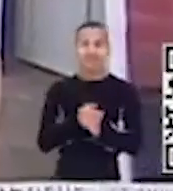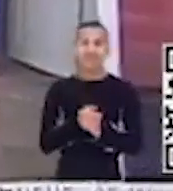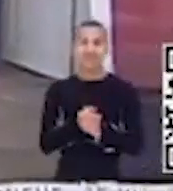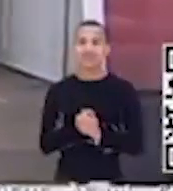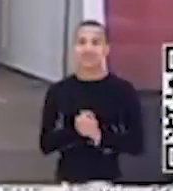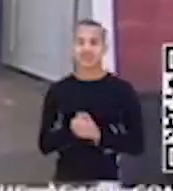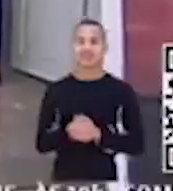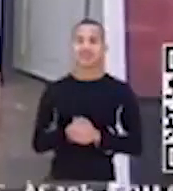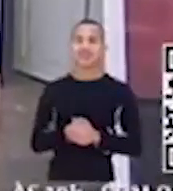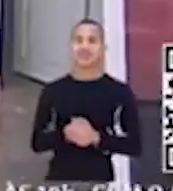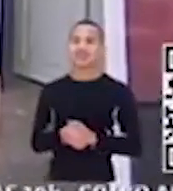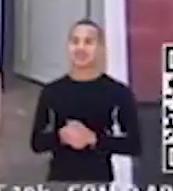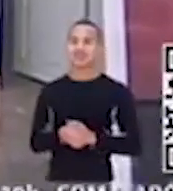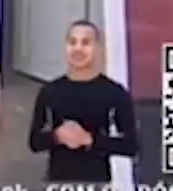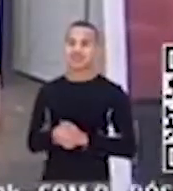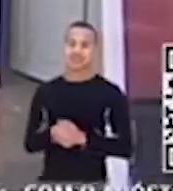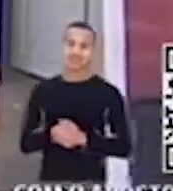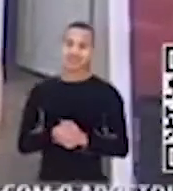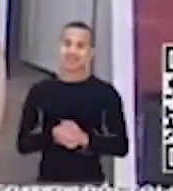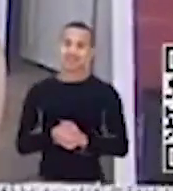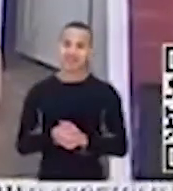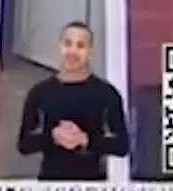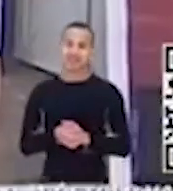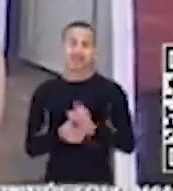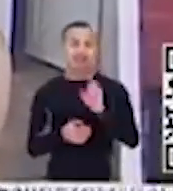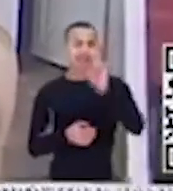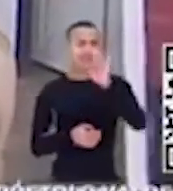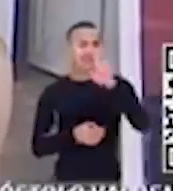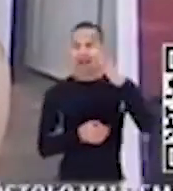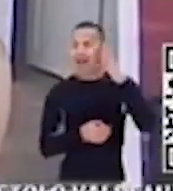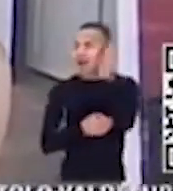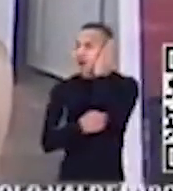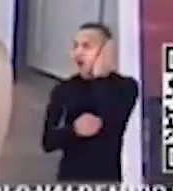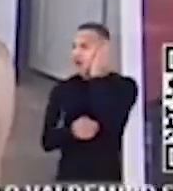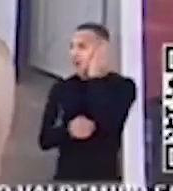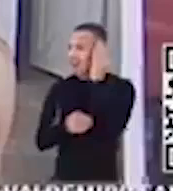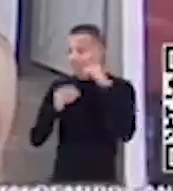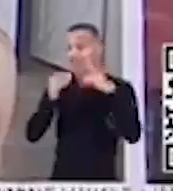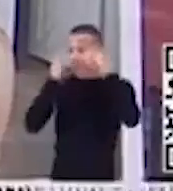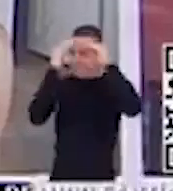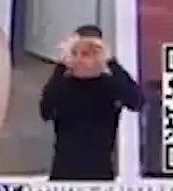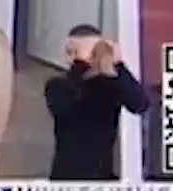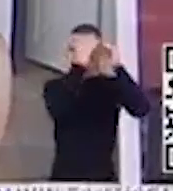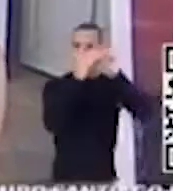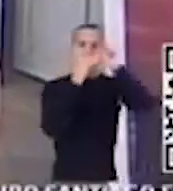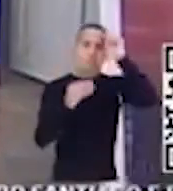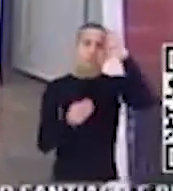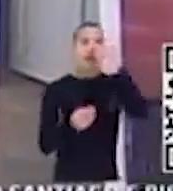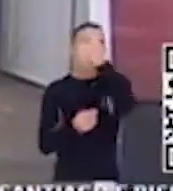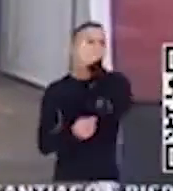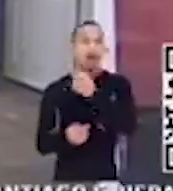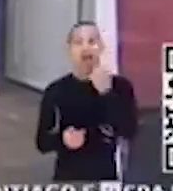acredita? Aí só cobra uma orelha, a outra com a pretinha do sol.